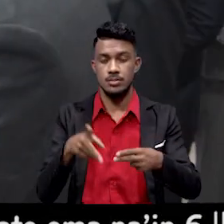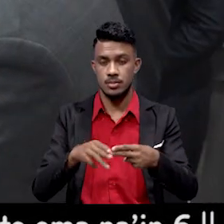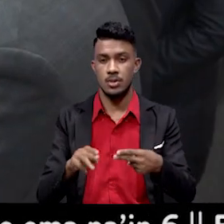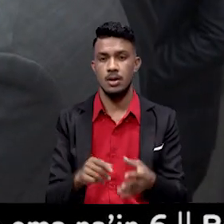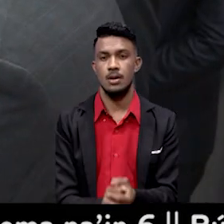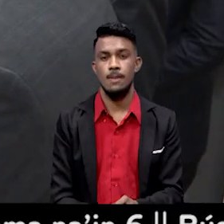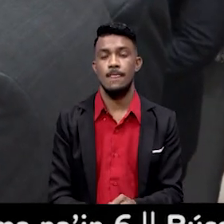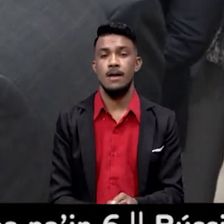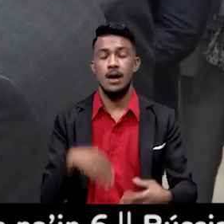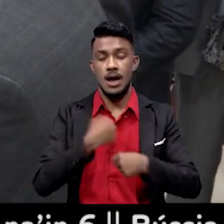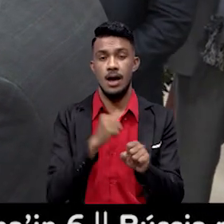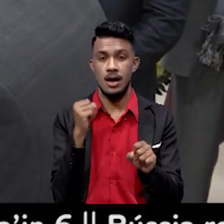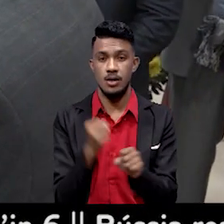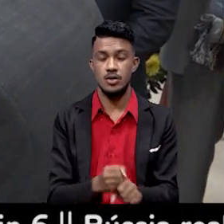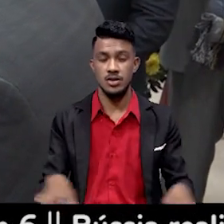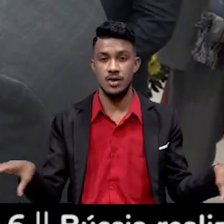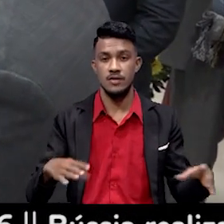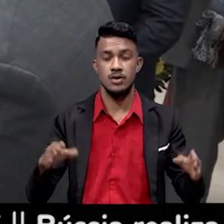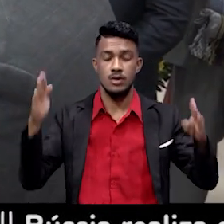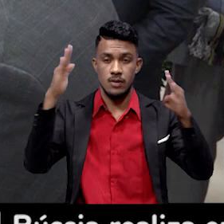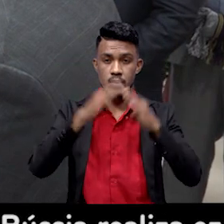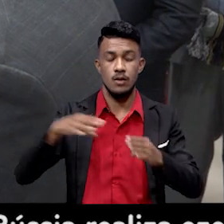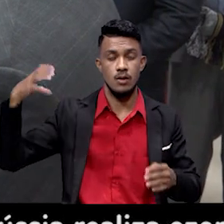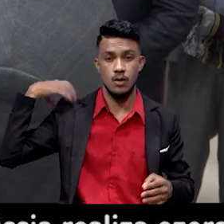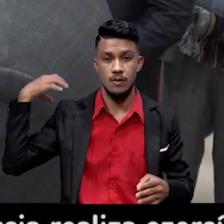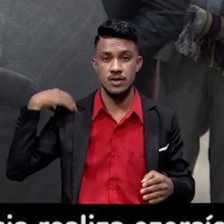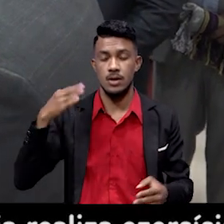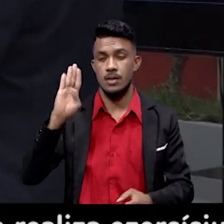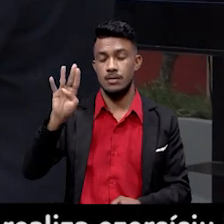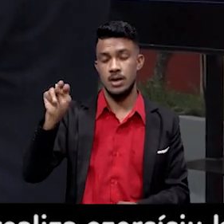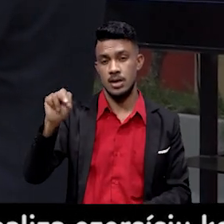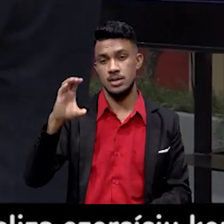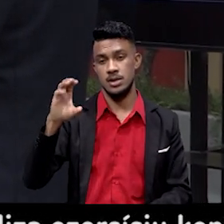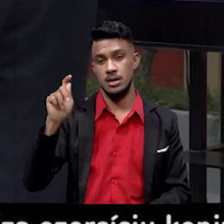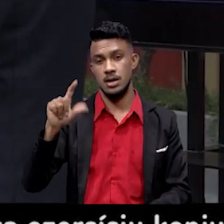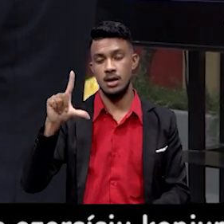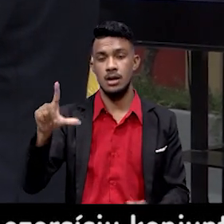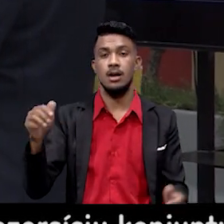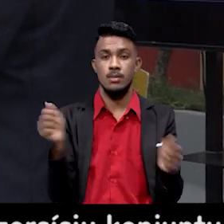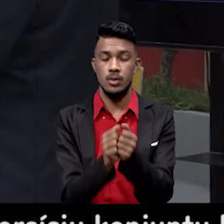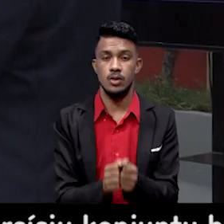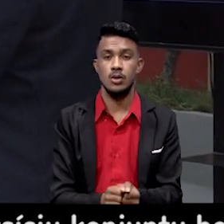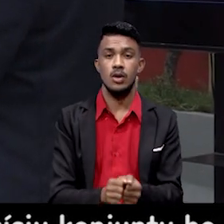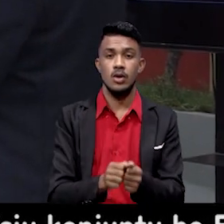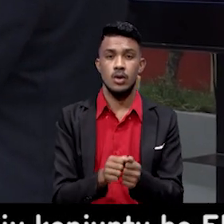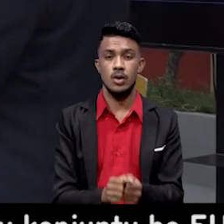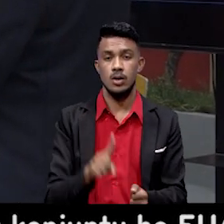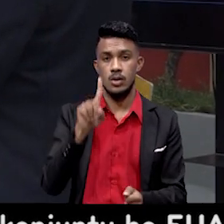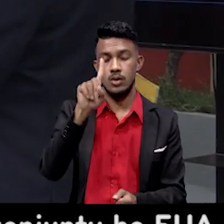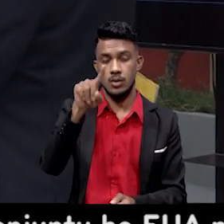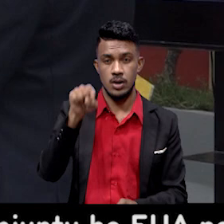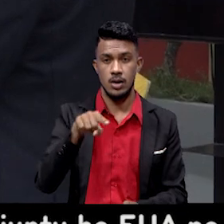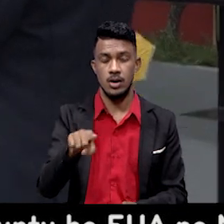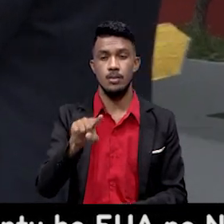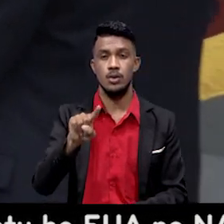ba projeto de reabilitação edifício Banco Nacional Comércio Timor-Leste, quase dólar americano tokon ida ponto hat nulo resen